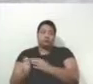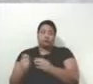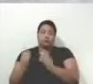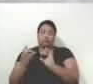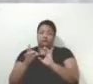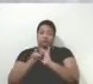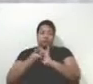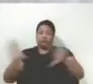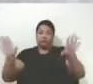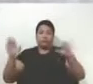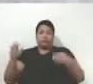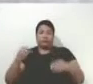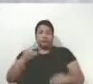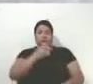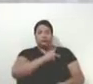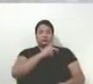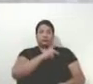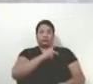maioria das ações.